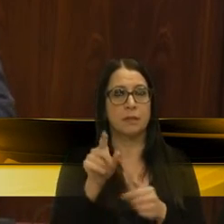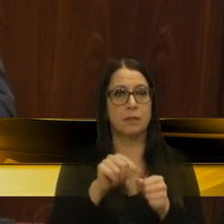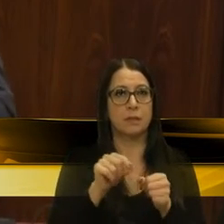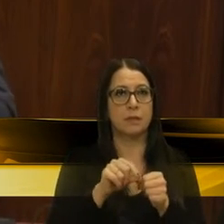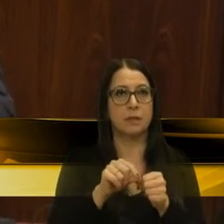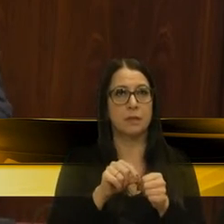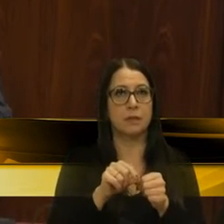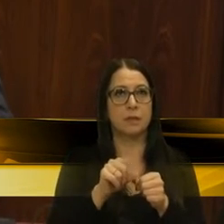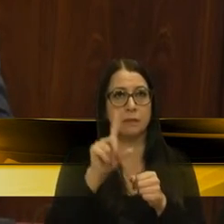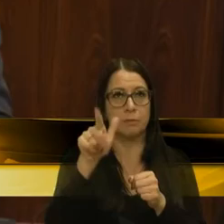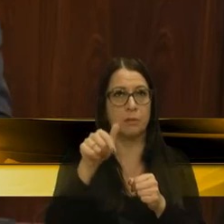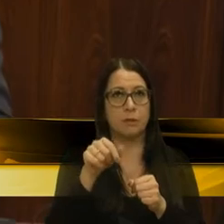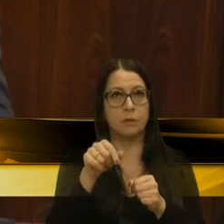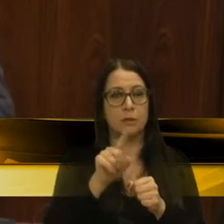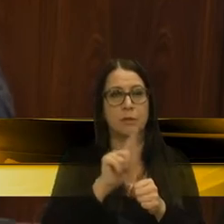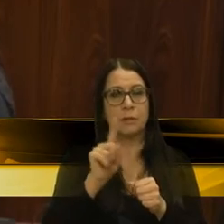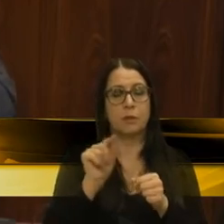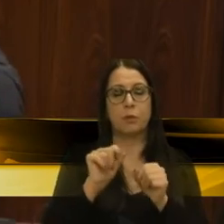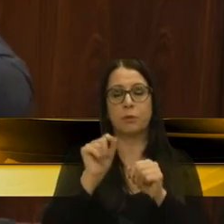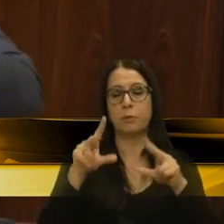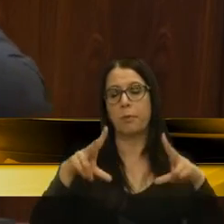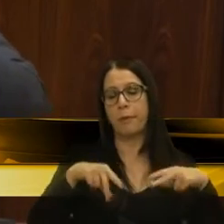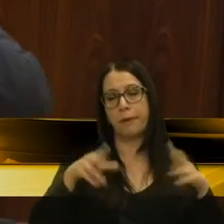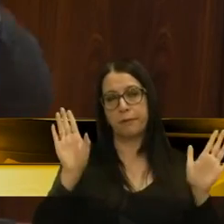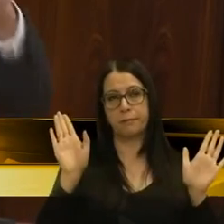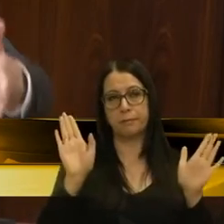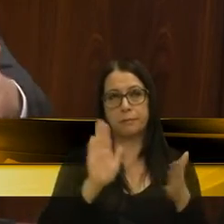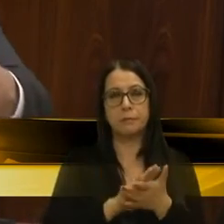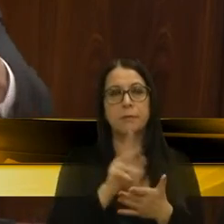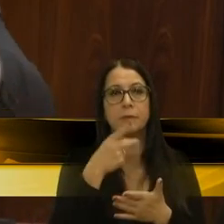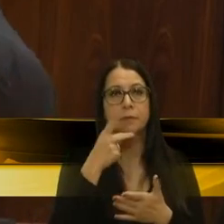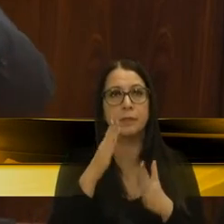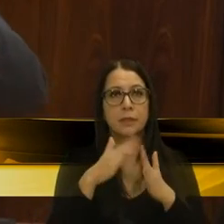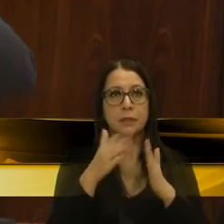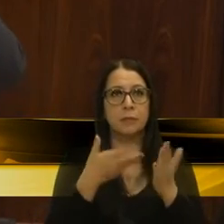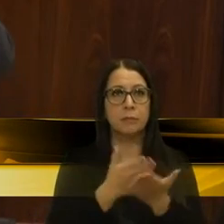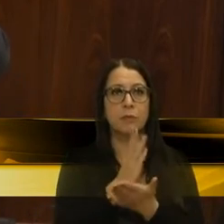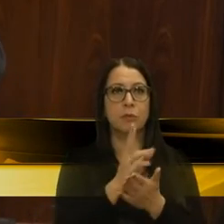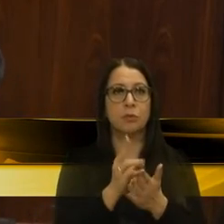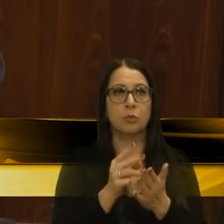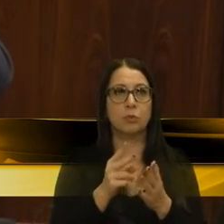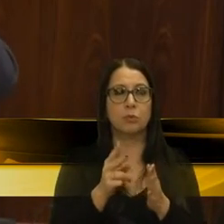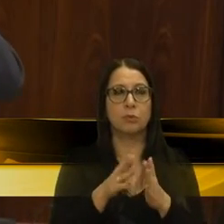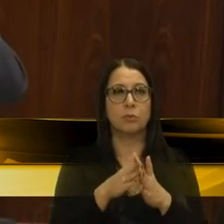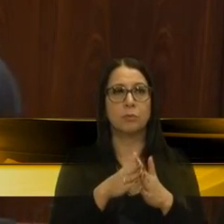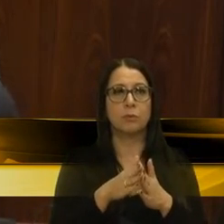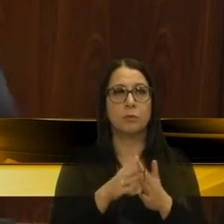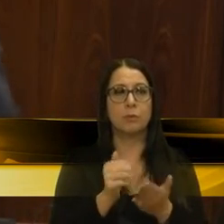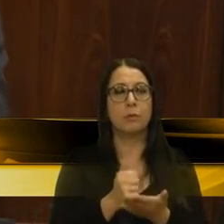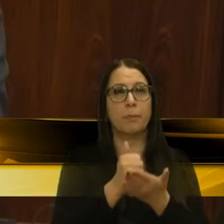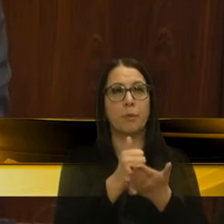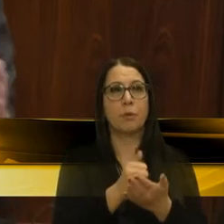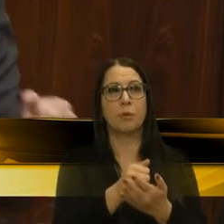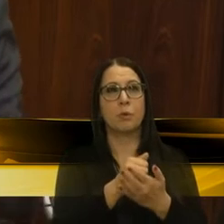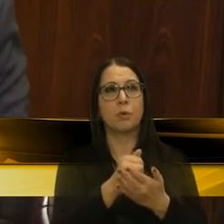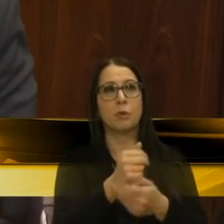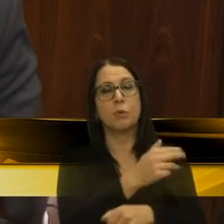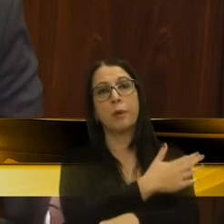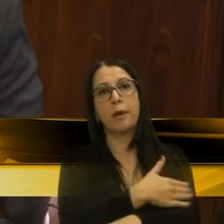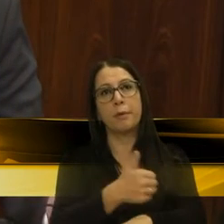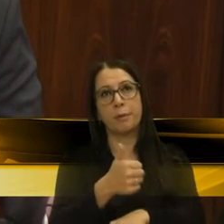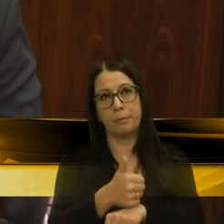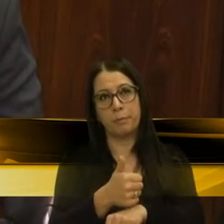vou confirmar na sequência, mas não é a questão do mérito agora. Essa casa aprovou duas moções de apoio ao impeachment, né, e tudo isso